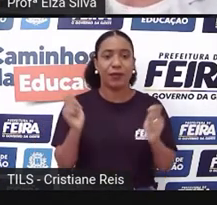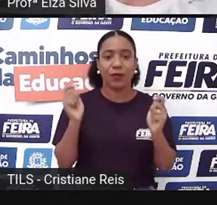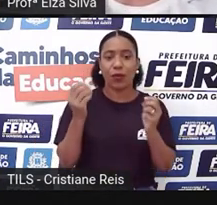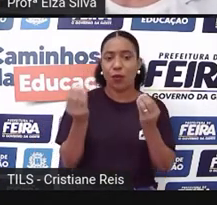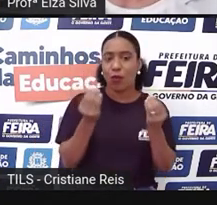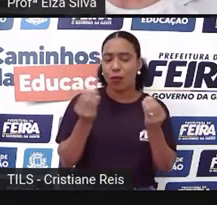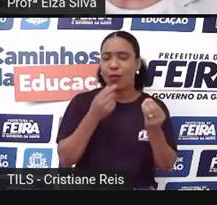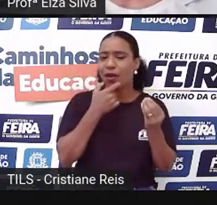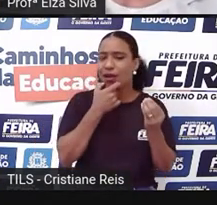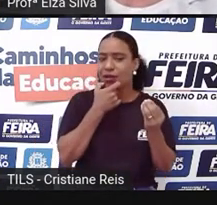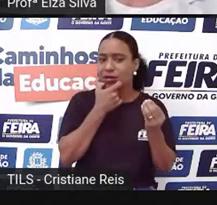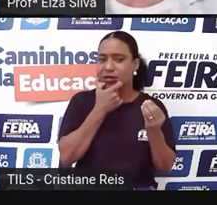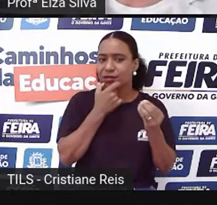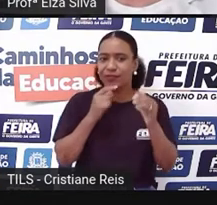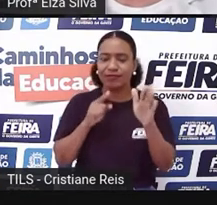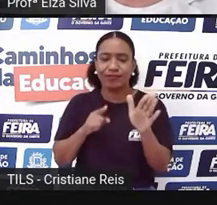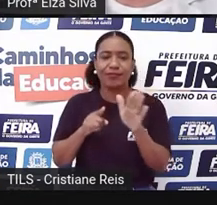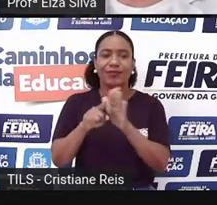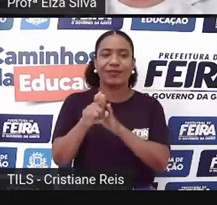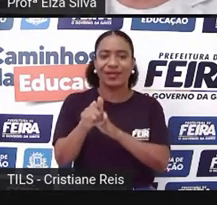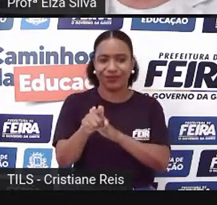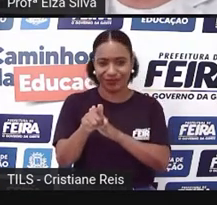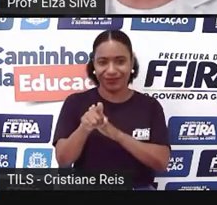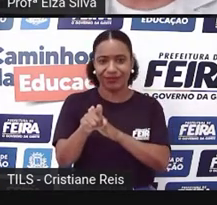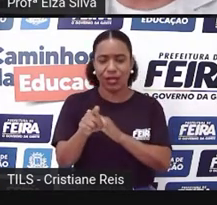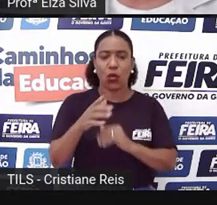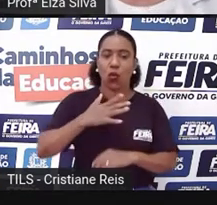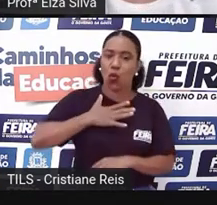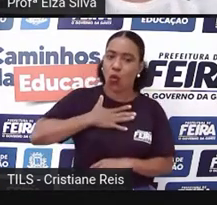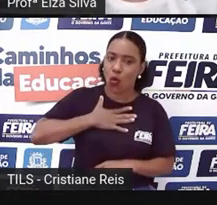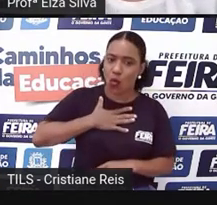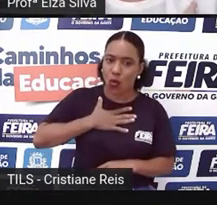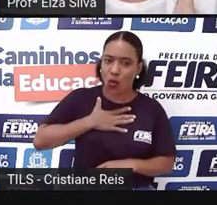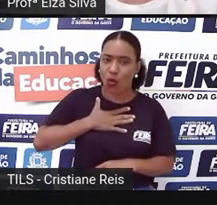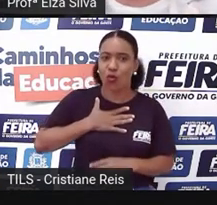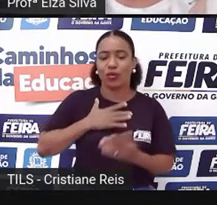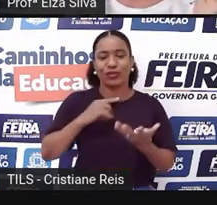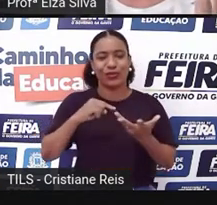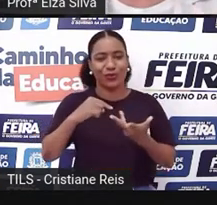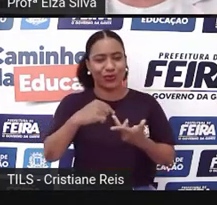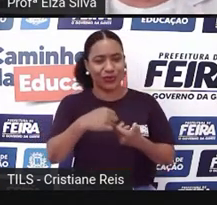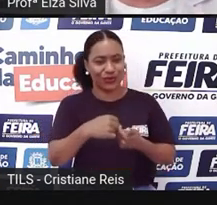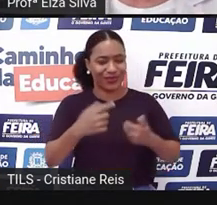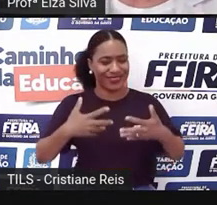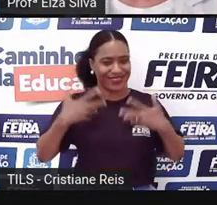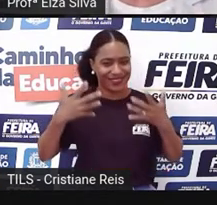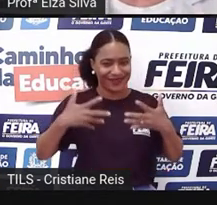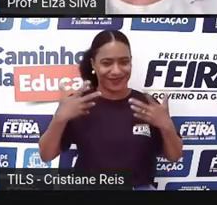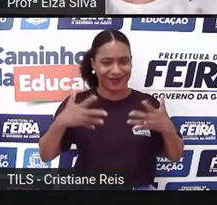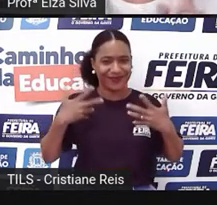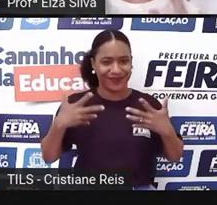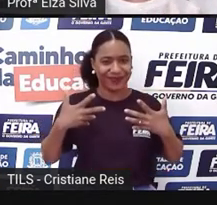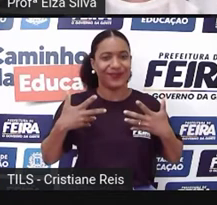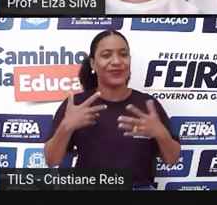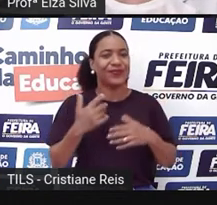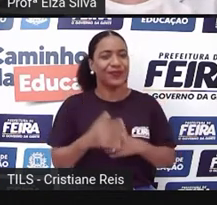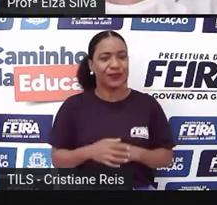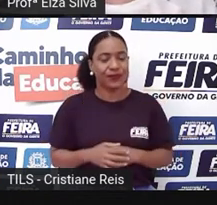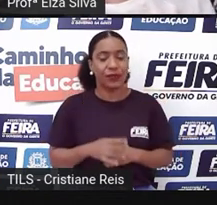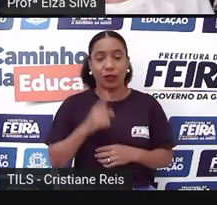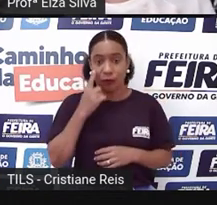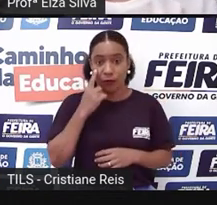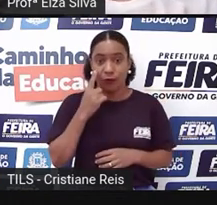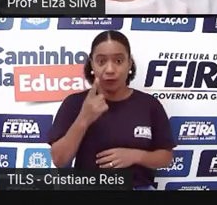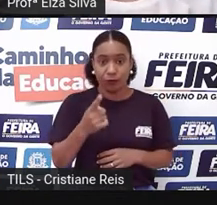expressar em inglês para falar sobre suas preferências em relação ao seu hobby. Se vocês